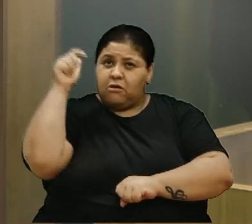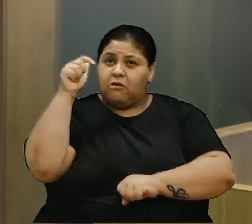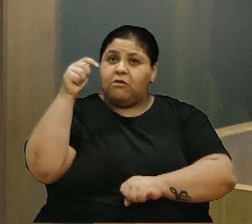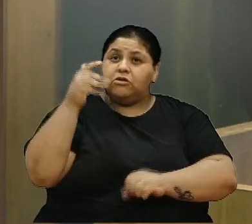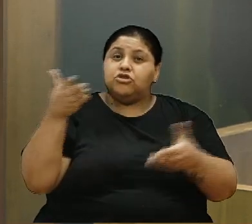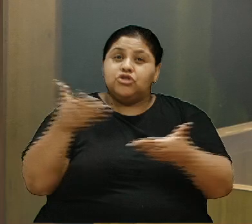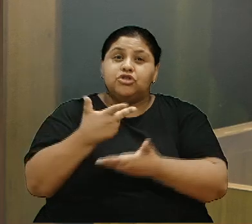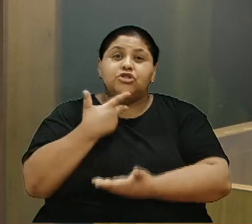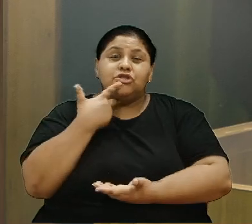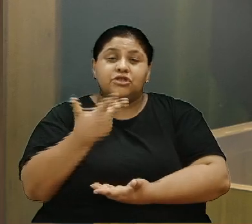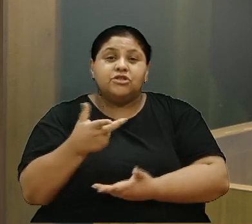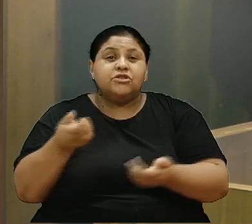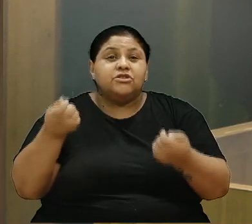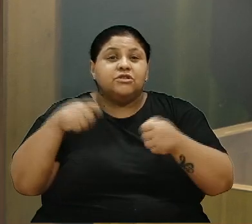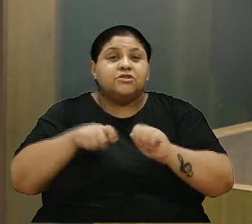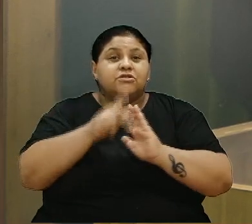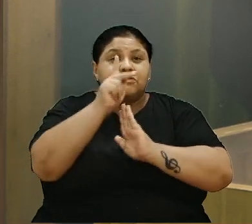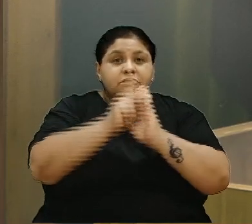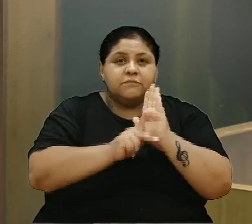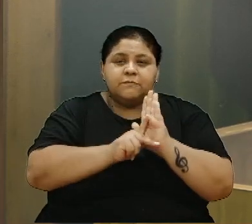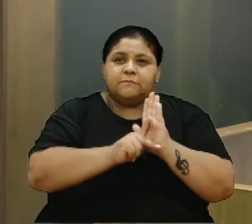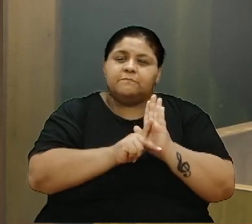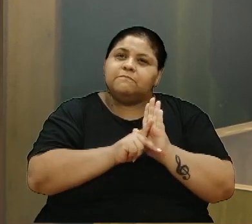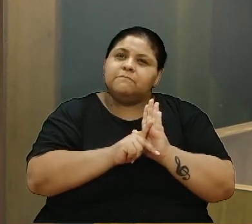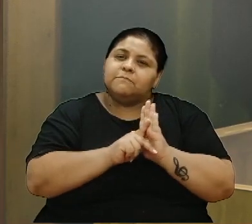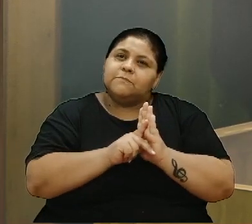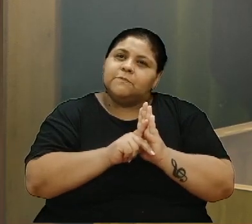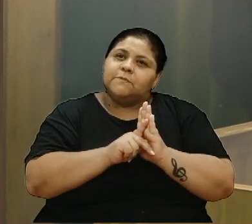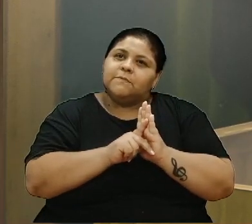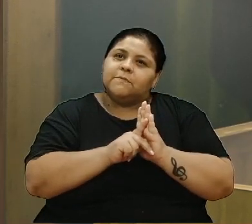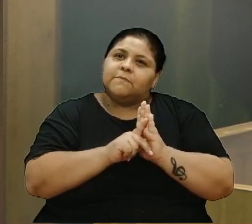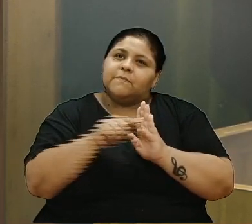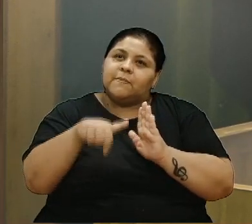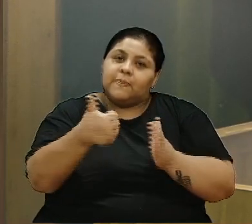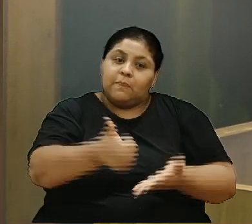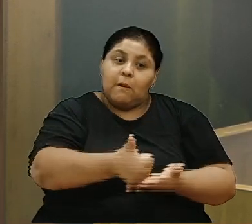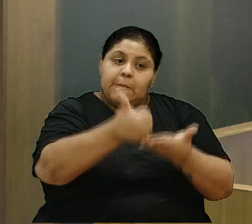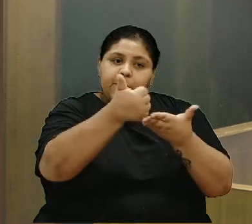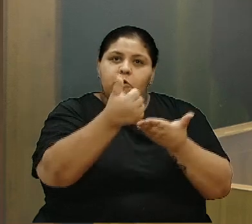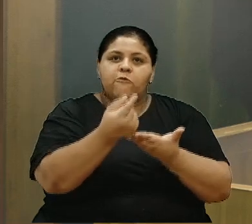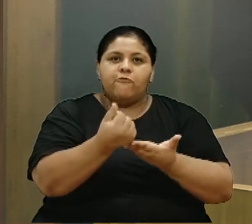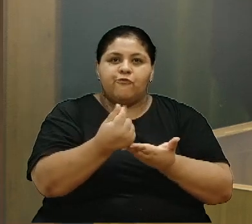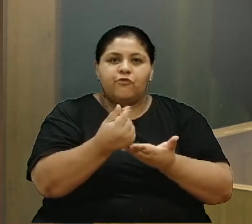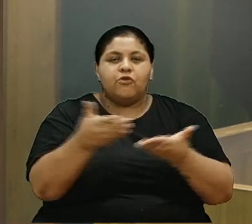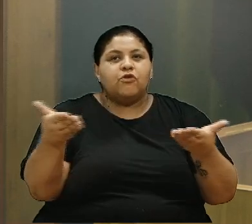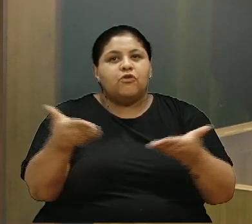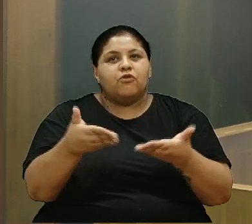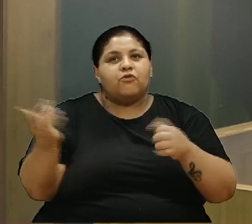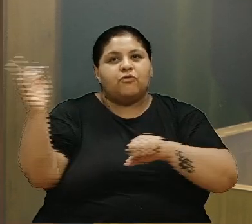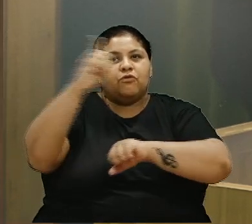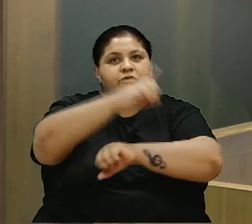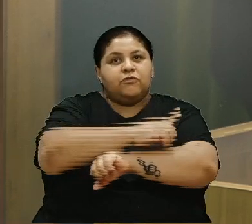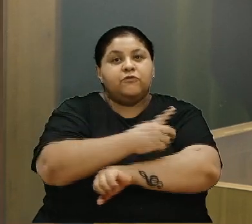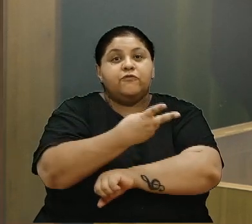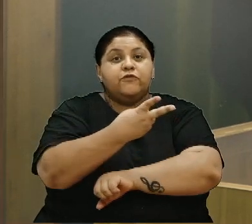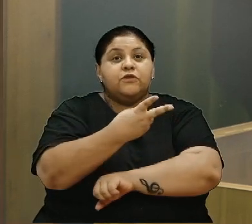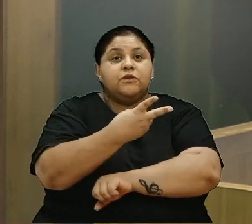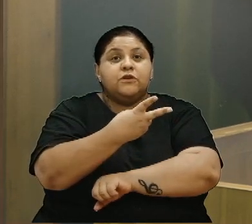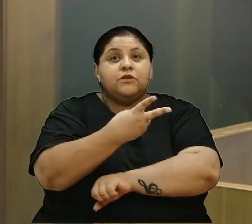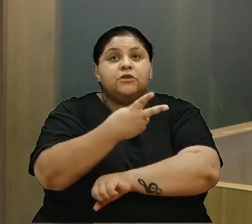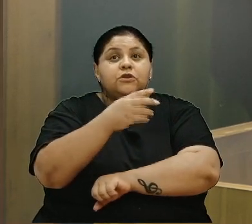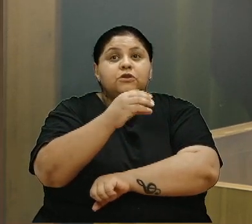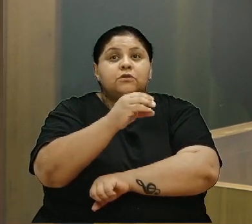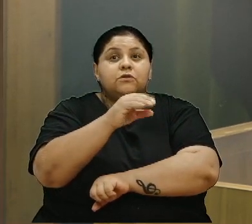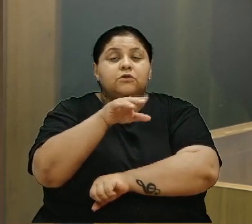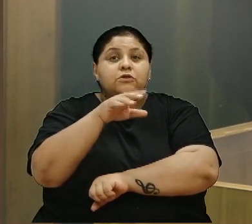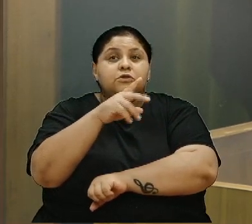falava da necessidade do projeto do aporte financeiro. E nós estamos no dia 20 e poucos de